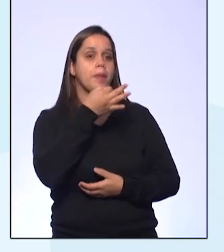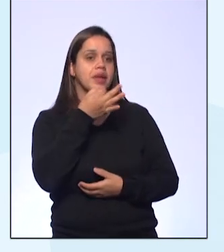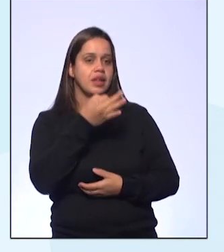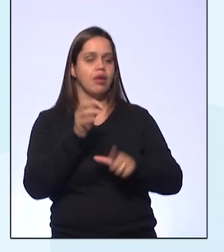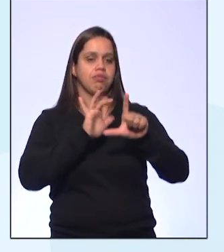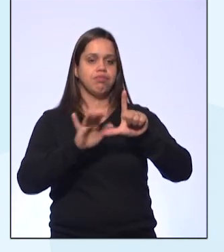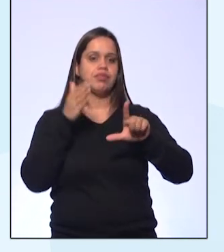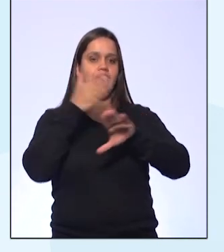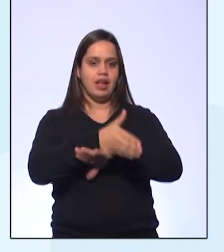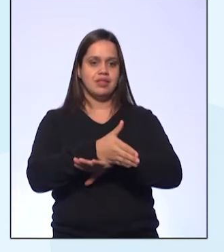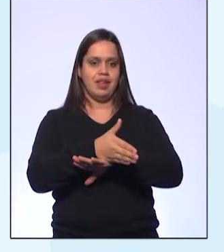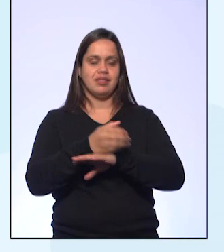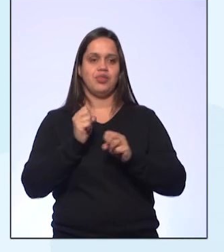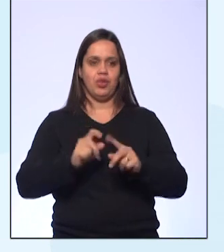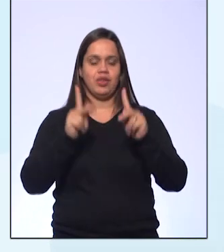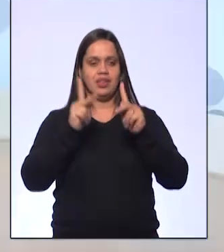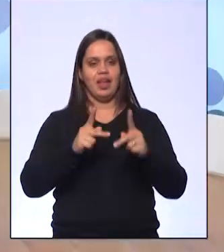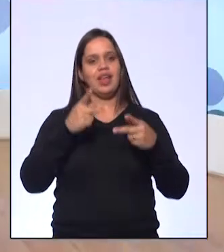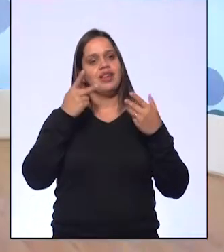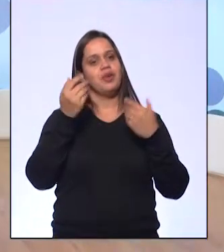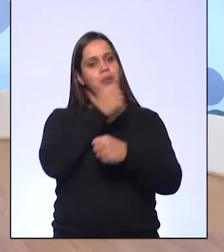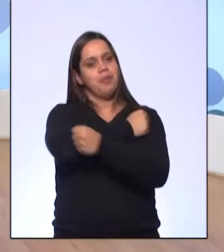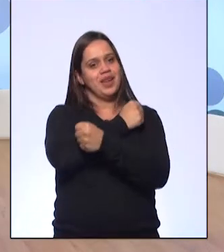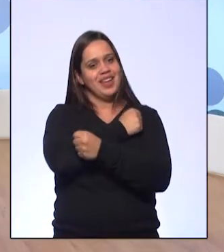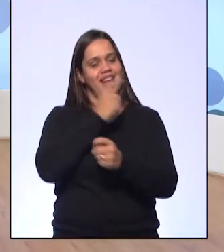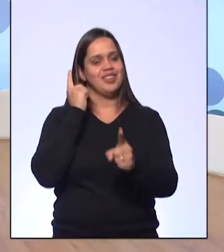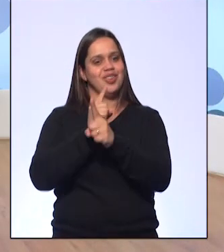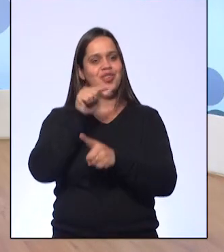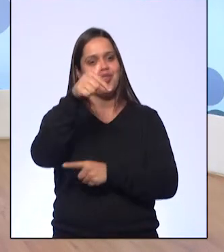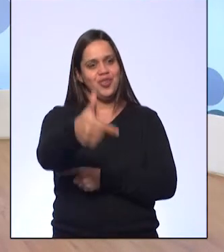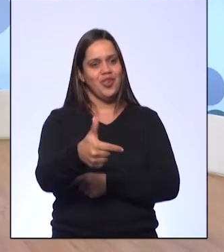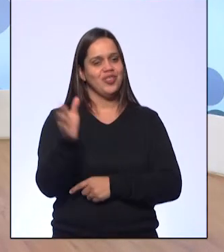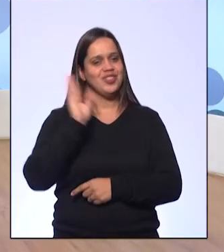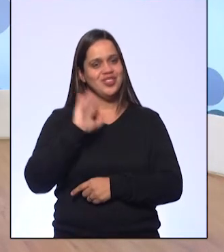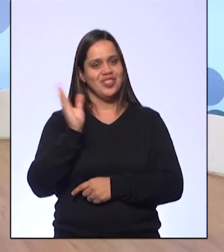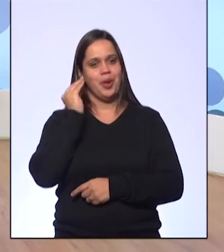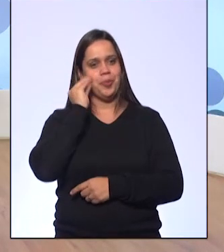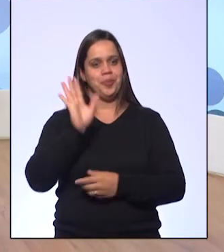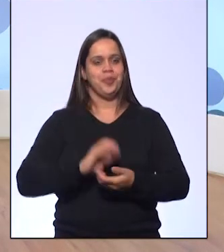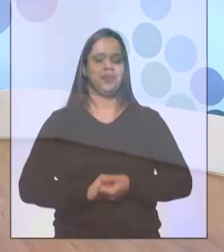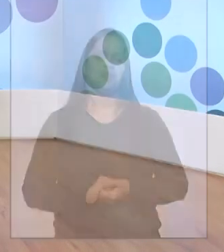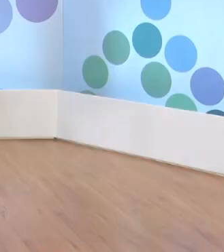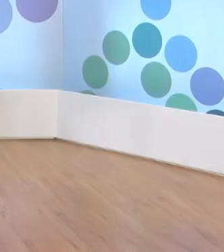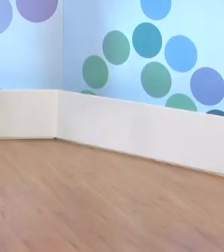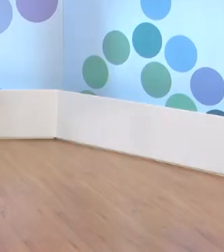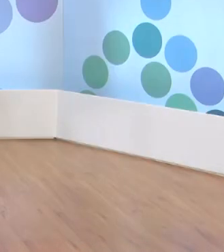sobre isso. Tá ok? Um grande abraço e até a nossa próxima aula. Tchau, tchau. Tchau, tchau.